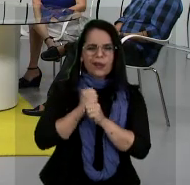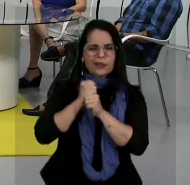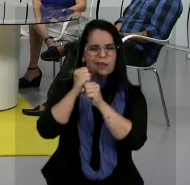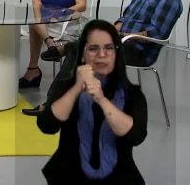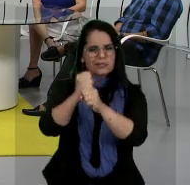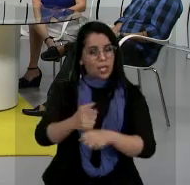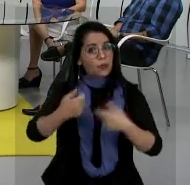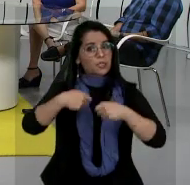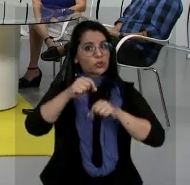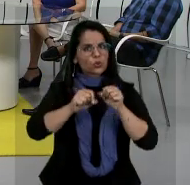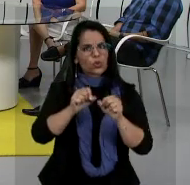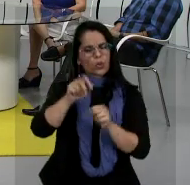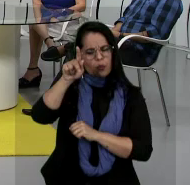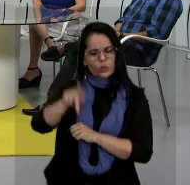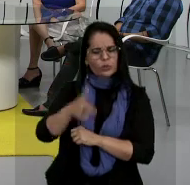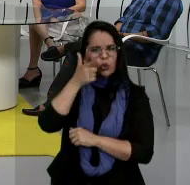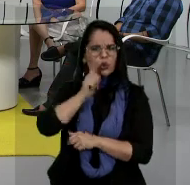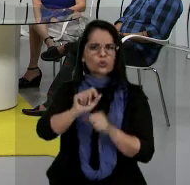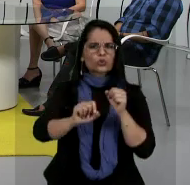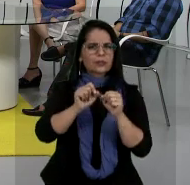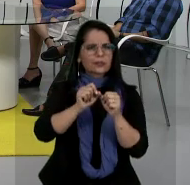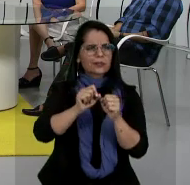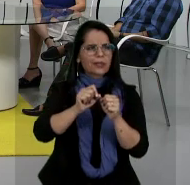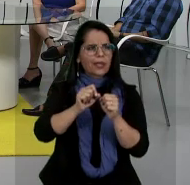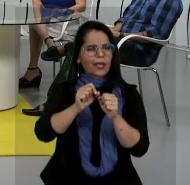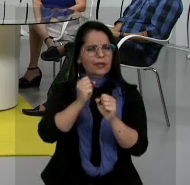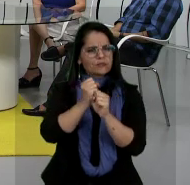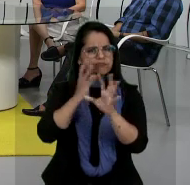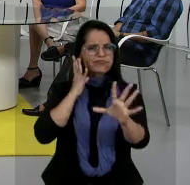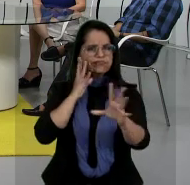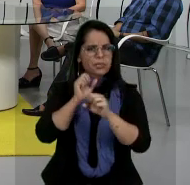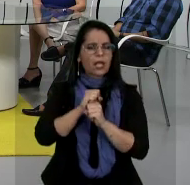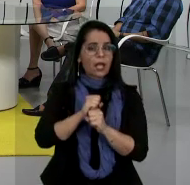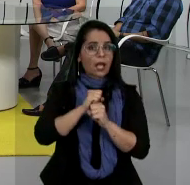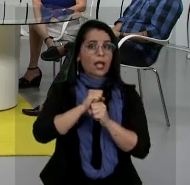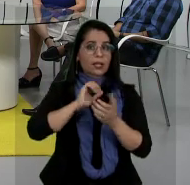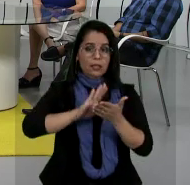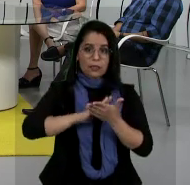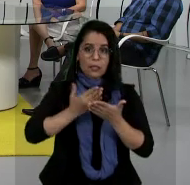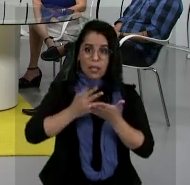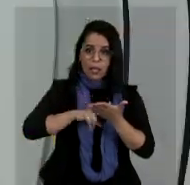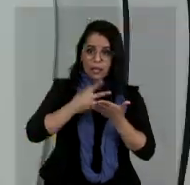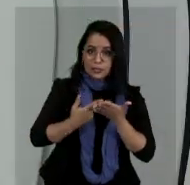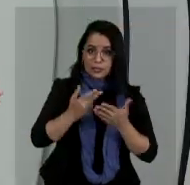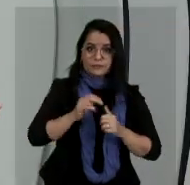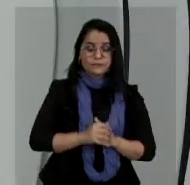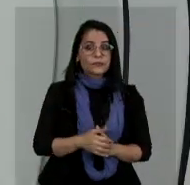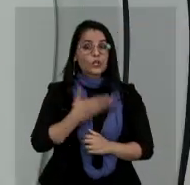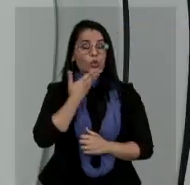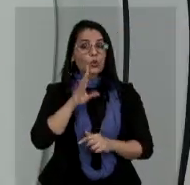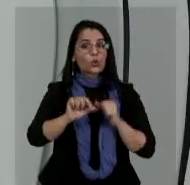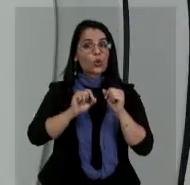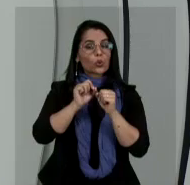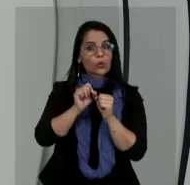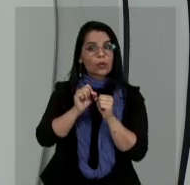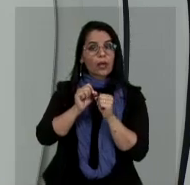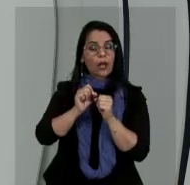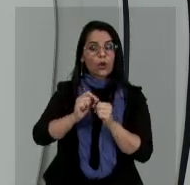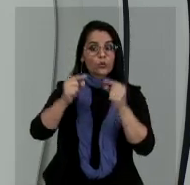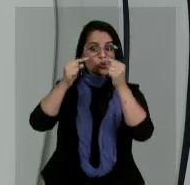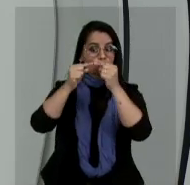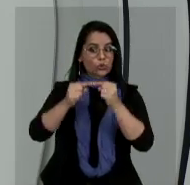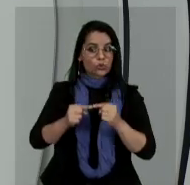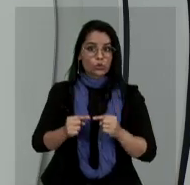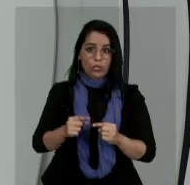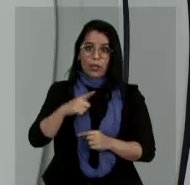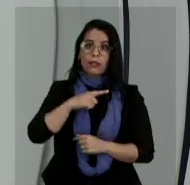uma pessoa conseguir exercer plenamente a profissão de intérprete? E quais são as